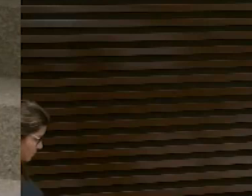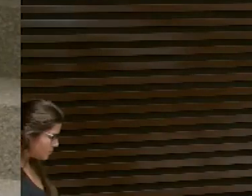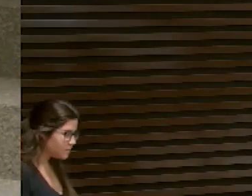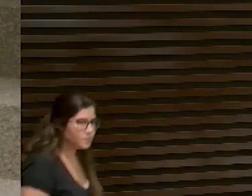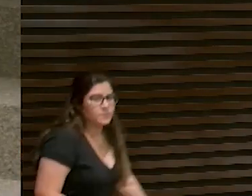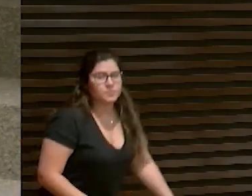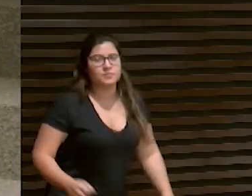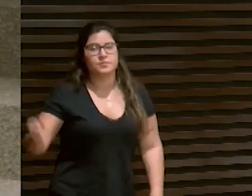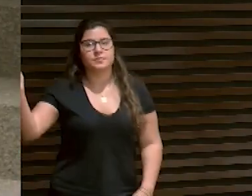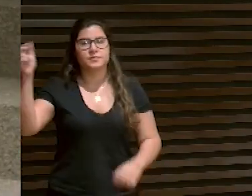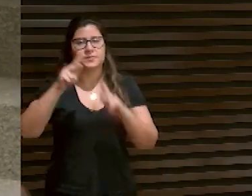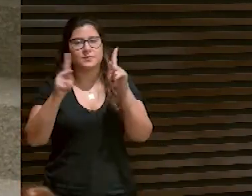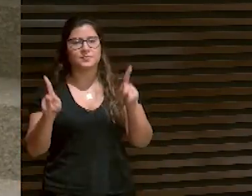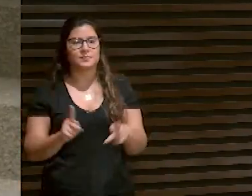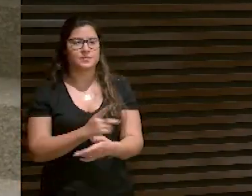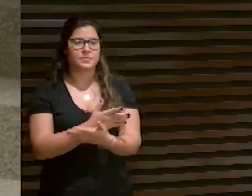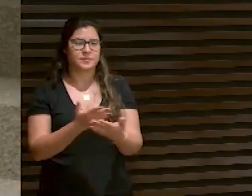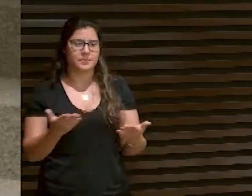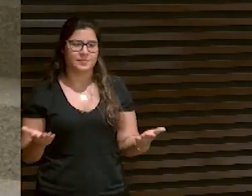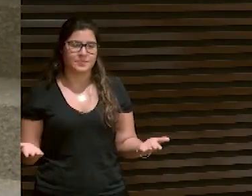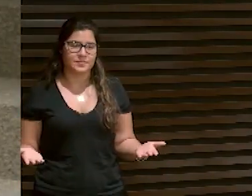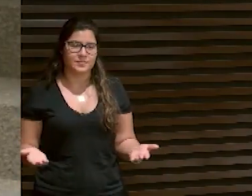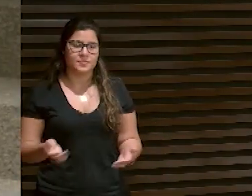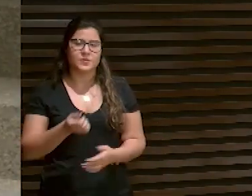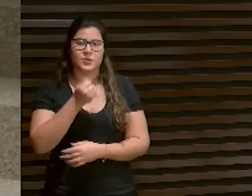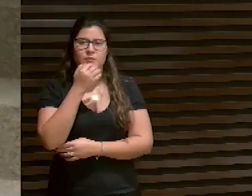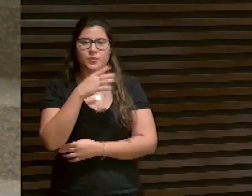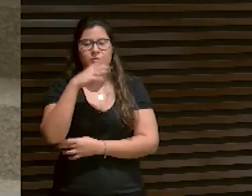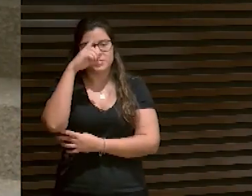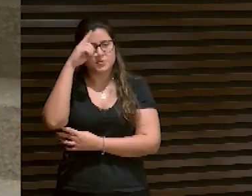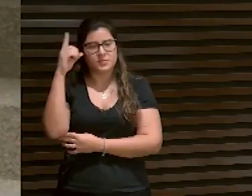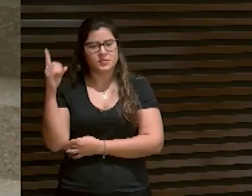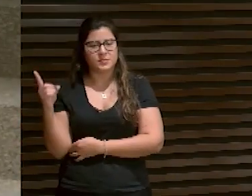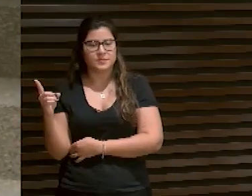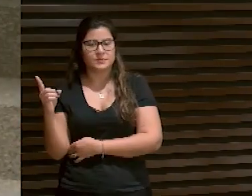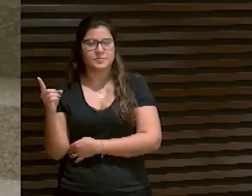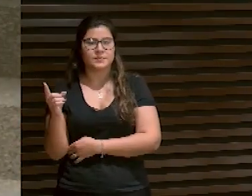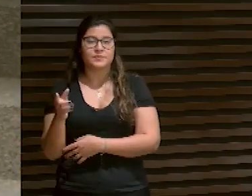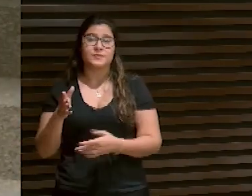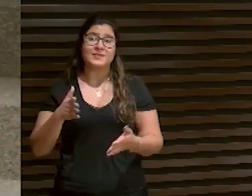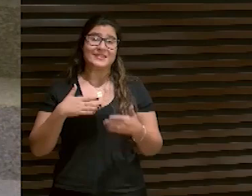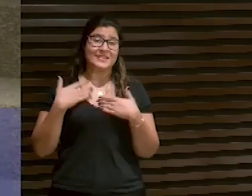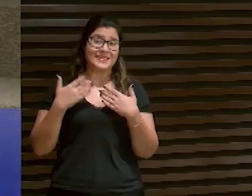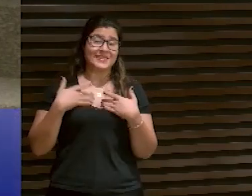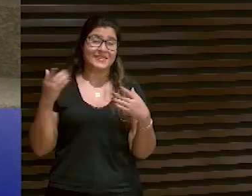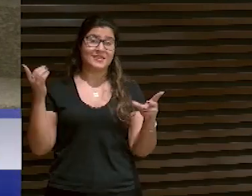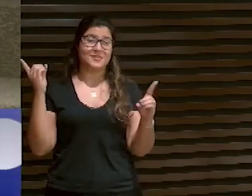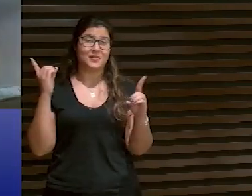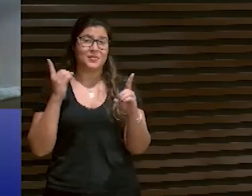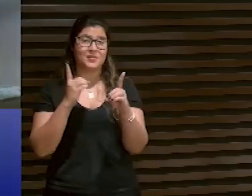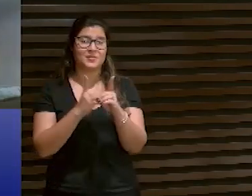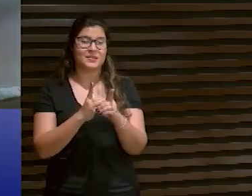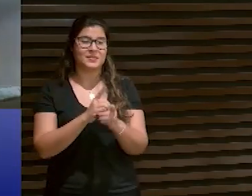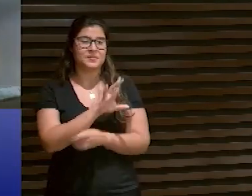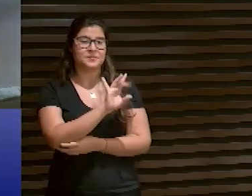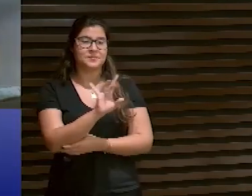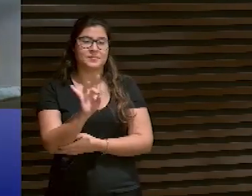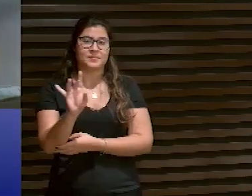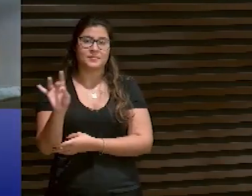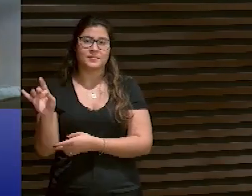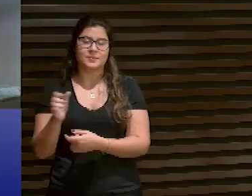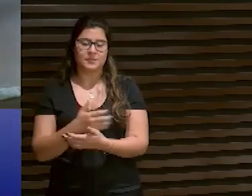Graça e paz, irmãos. Bom dia. Que alegria em encontrar cada um de vocês